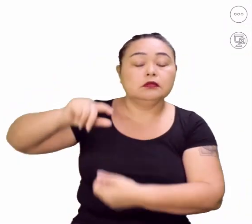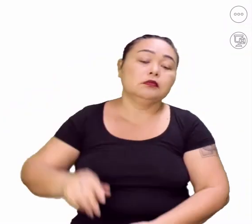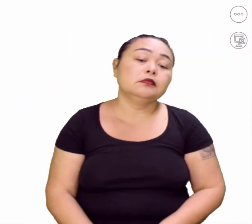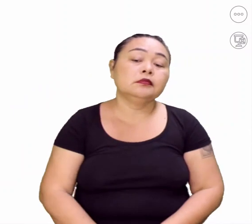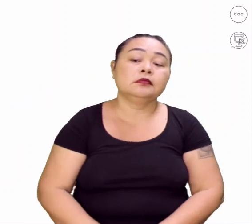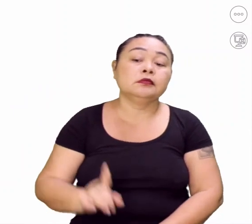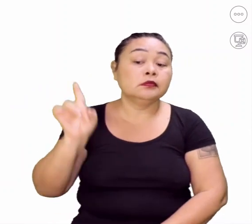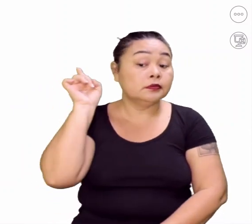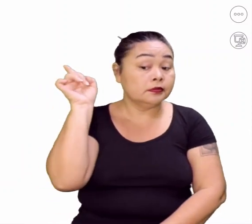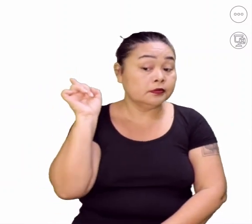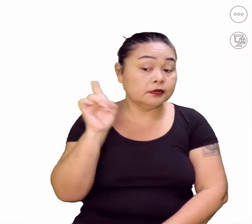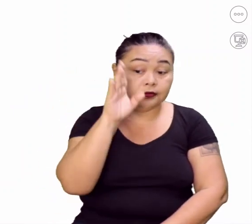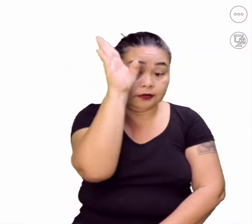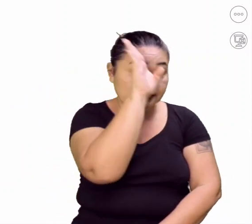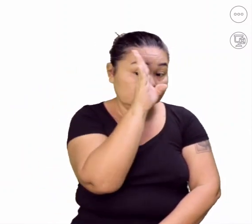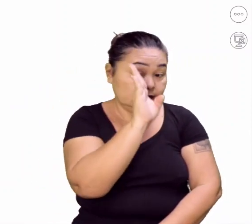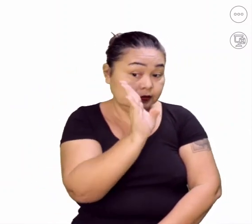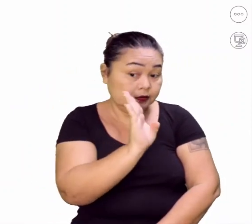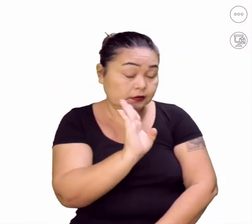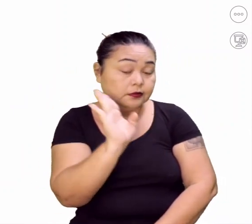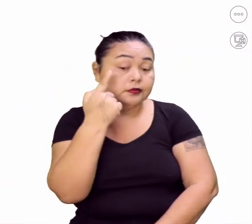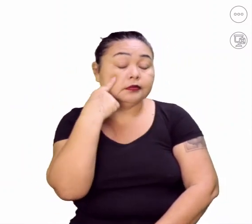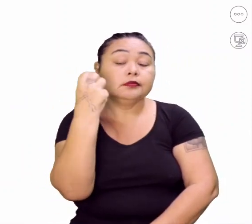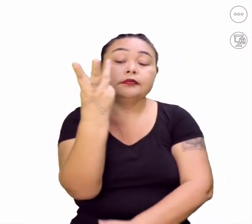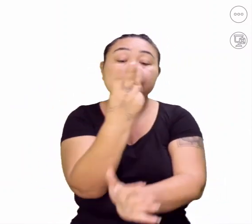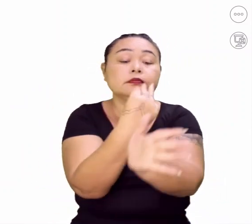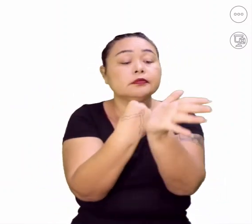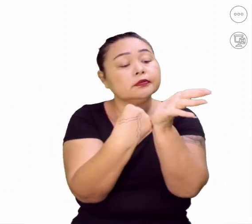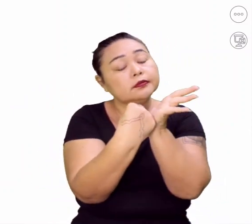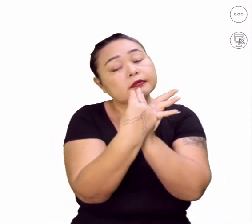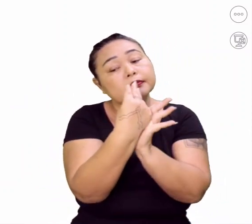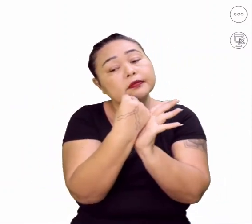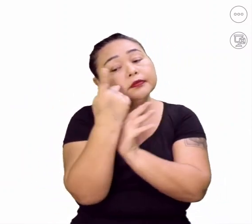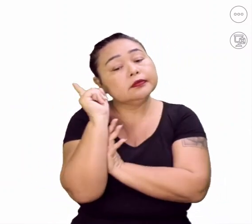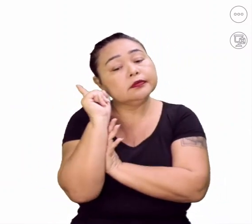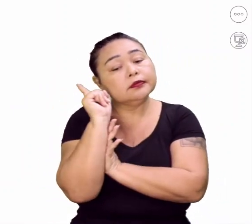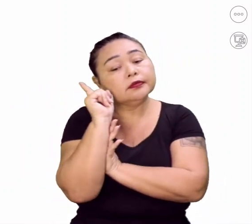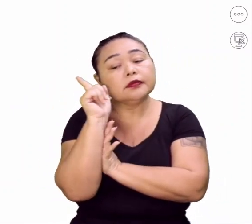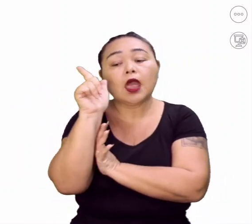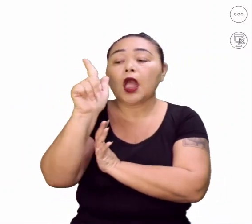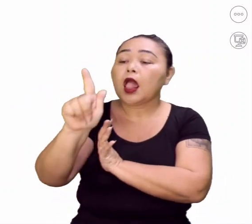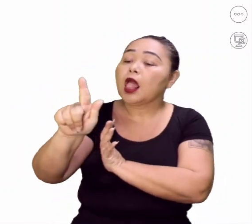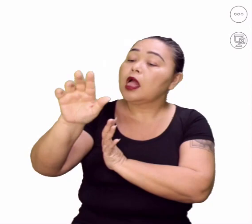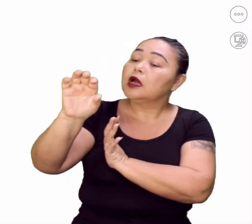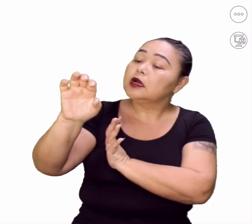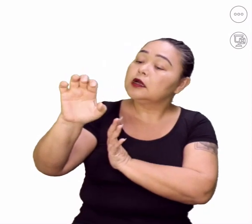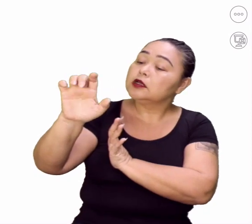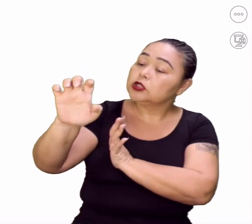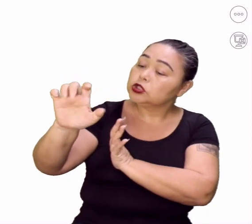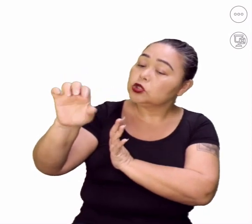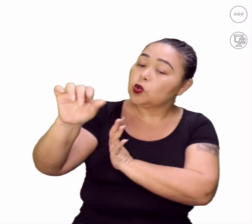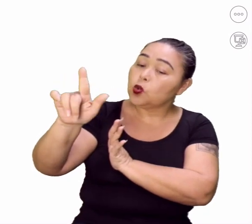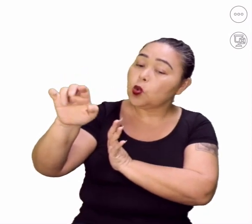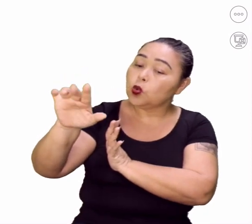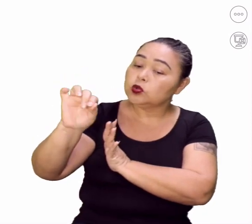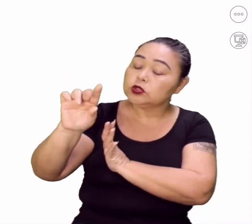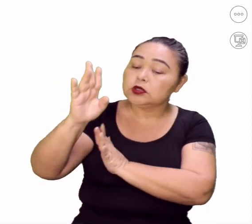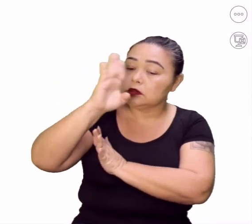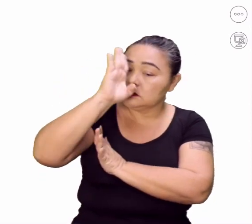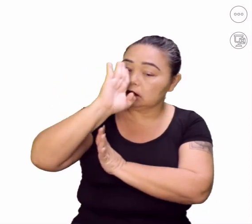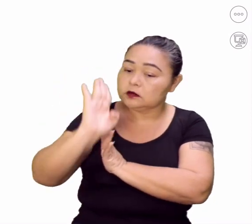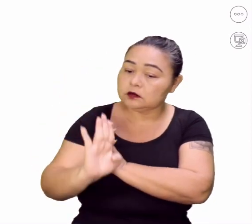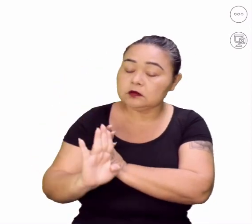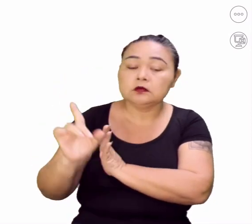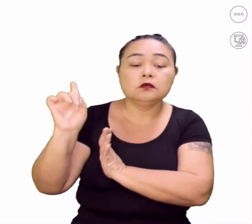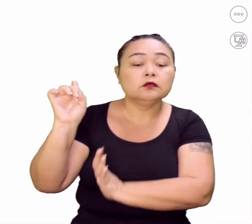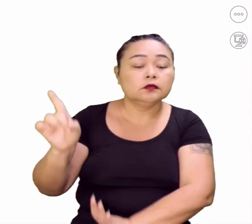E aí temos aí no Brasil o mapa da geologia do Brasil. A gente vai encontrar,